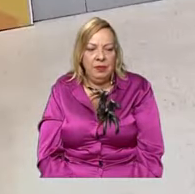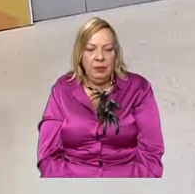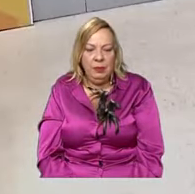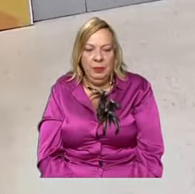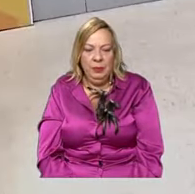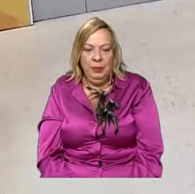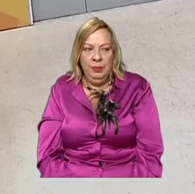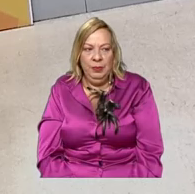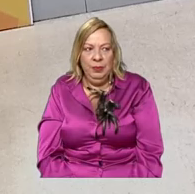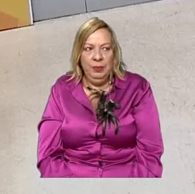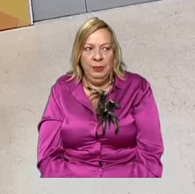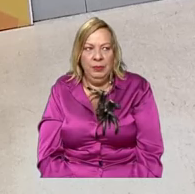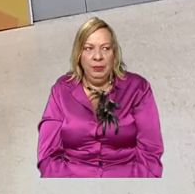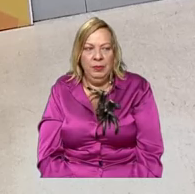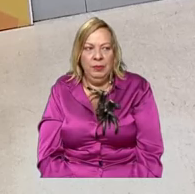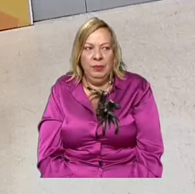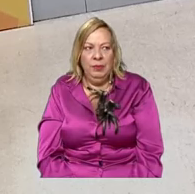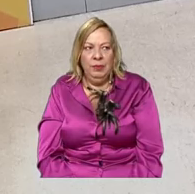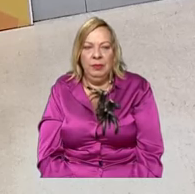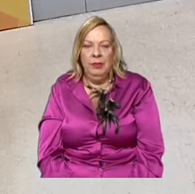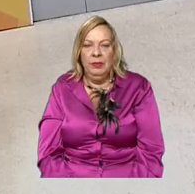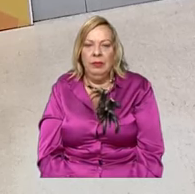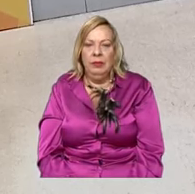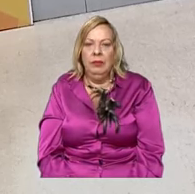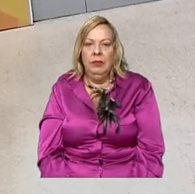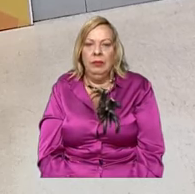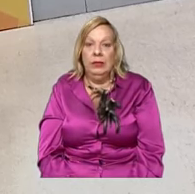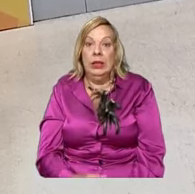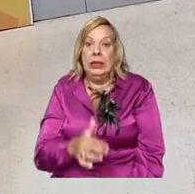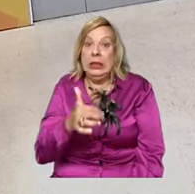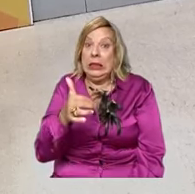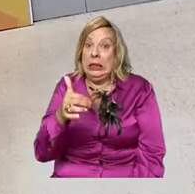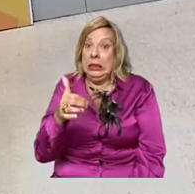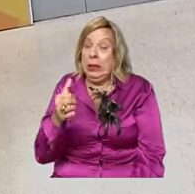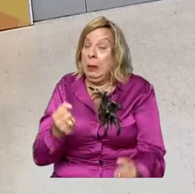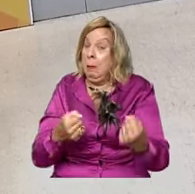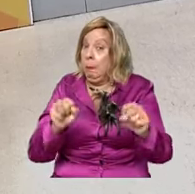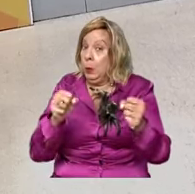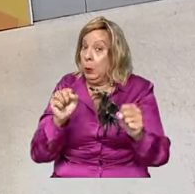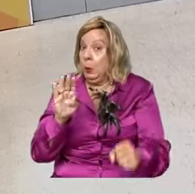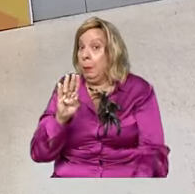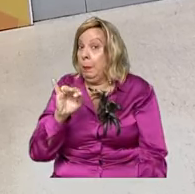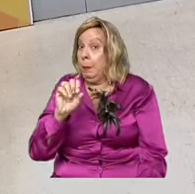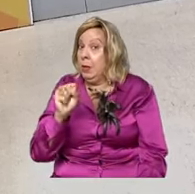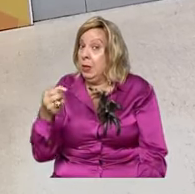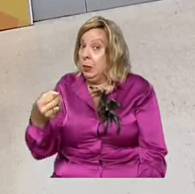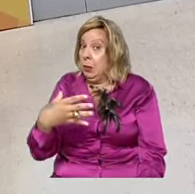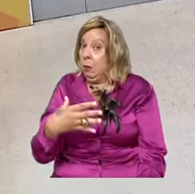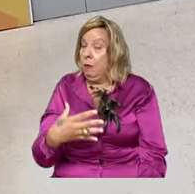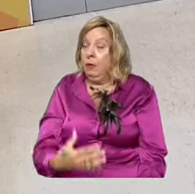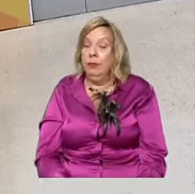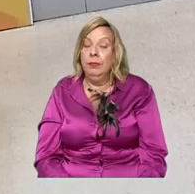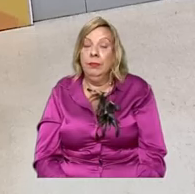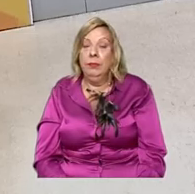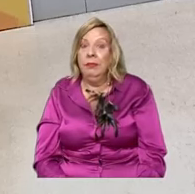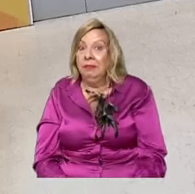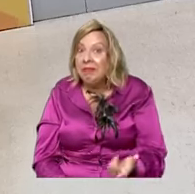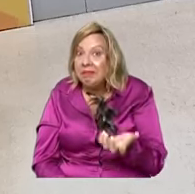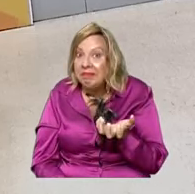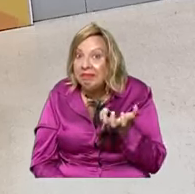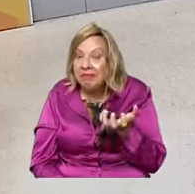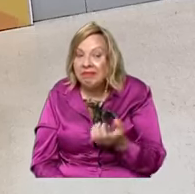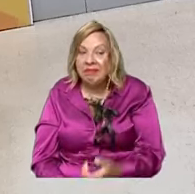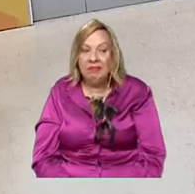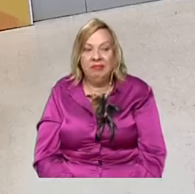Simbora para o nosso segundo prêmio especial, uma Honda Biz, 110 cilindradas, 0 quilômetro. Quem não gostaria, hein? Quem